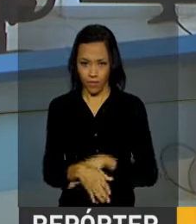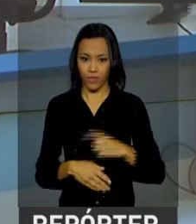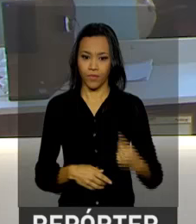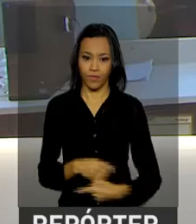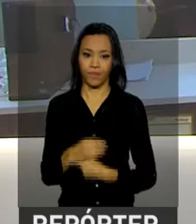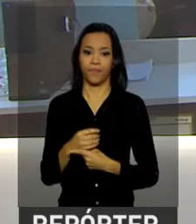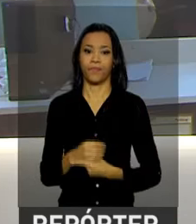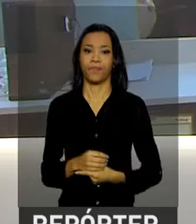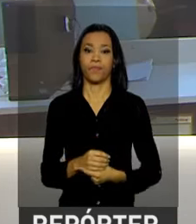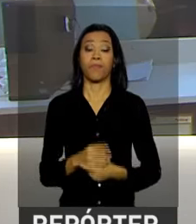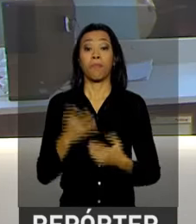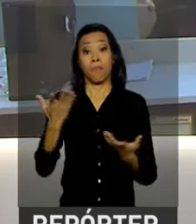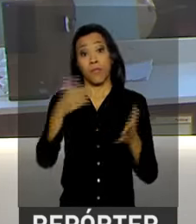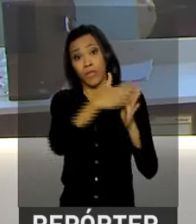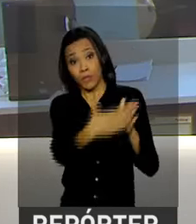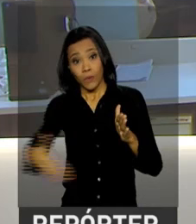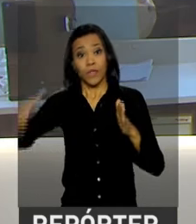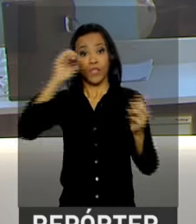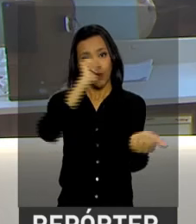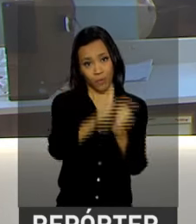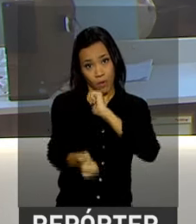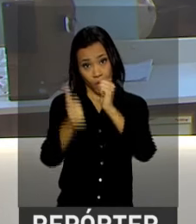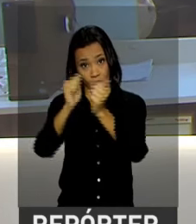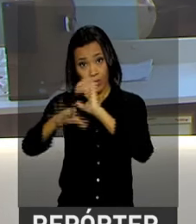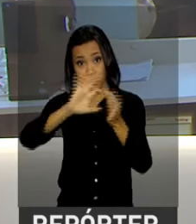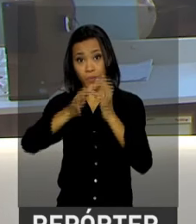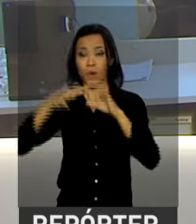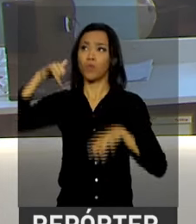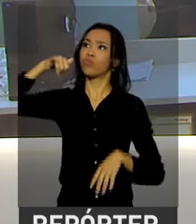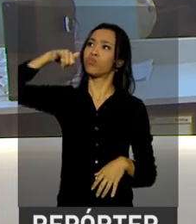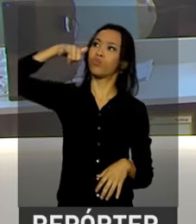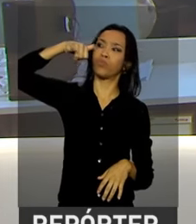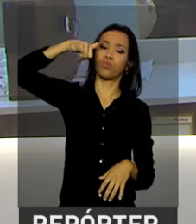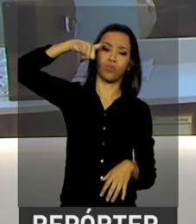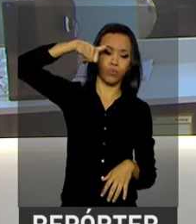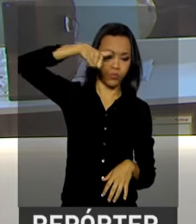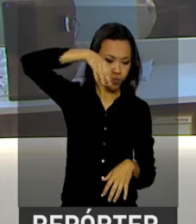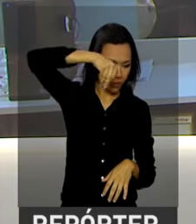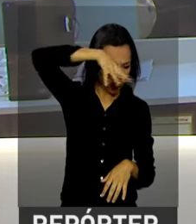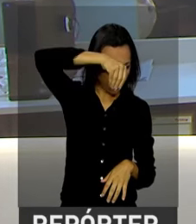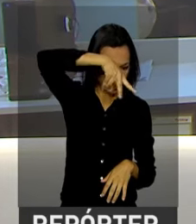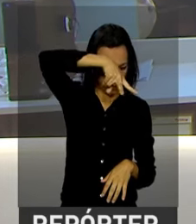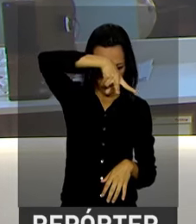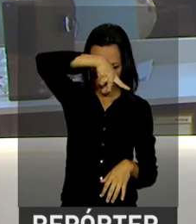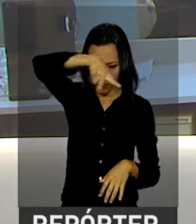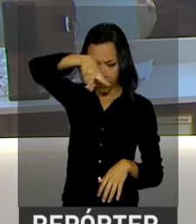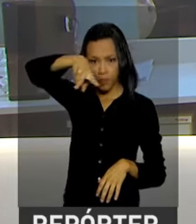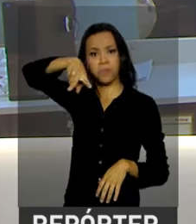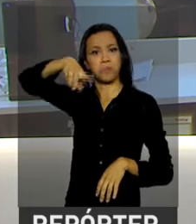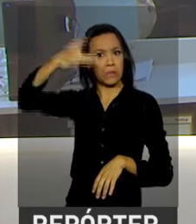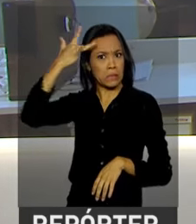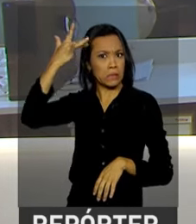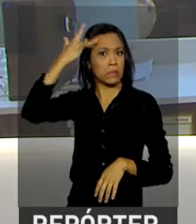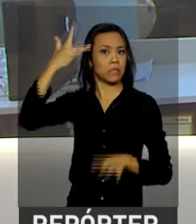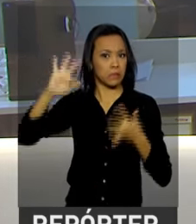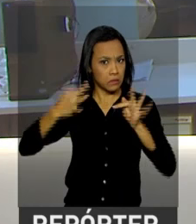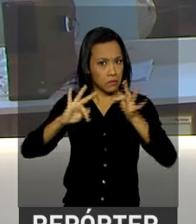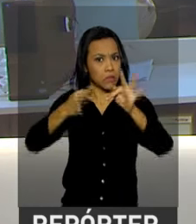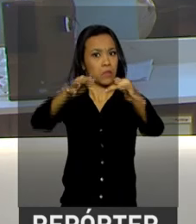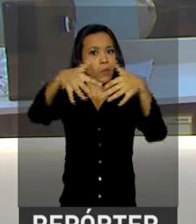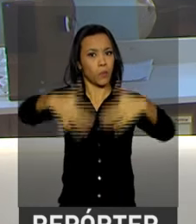anac.gov.br. E durante as Olimpíadas, o espaço aéreo brasileiro vai ser monitorado com uma tecnologia de ponta. E um centro de